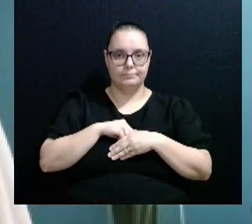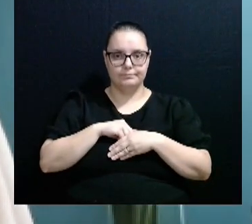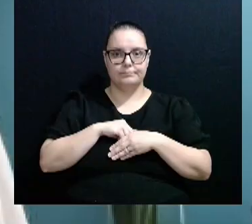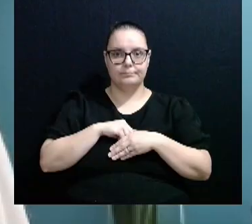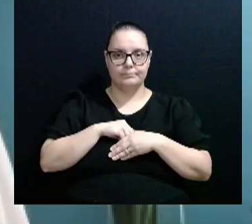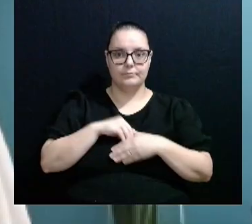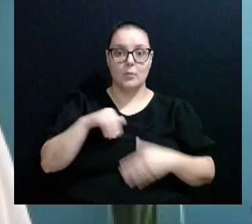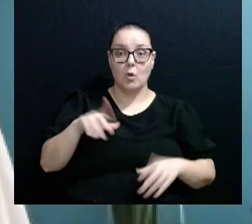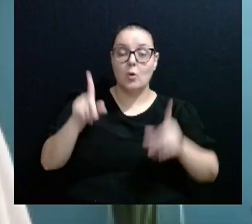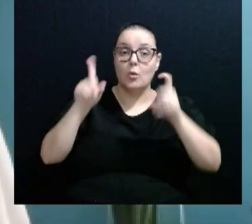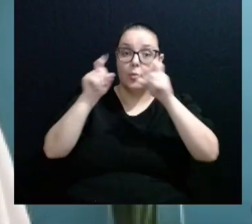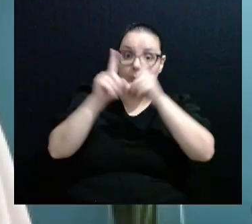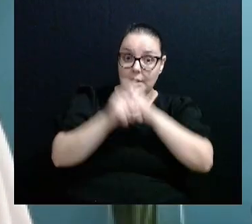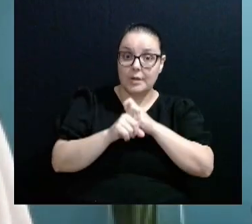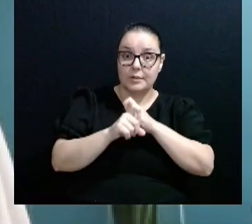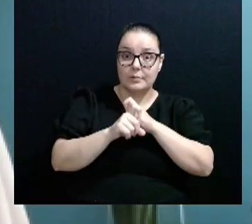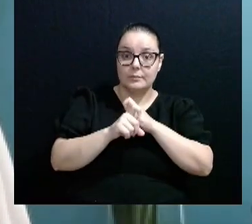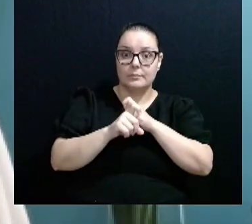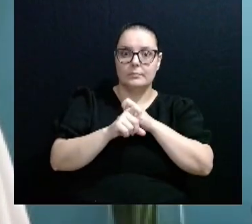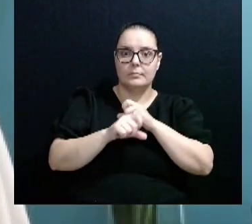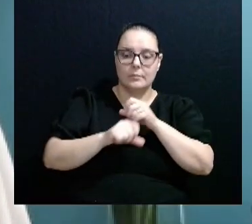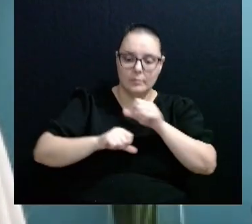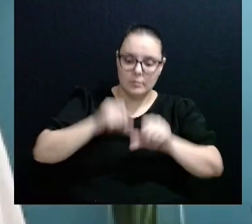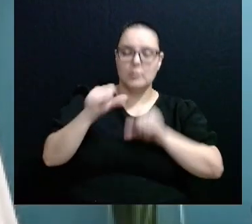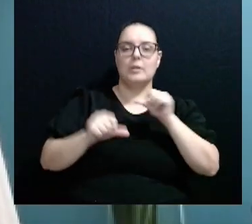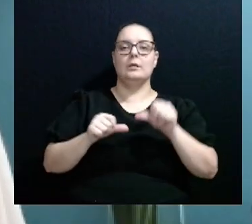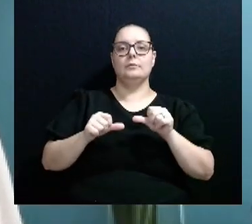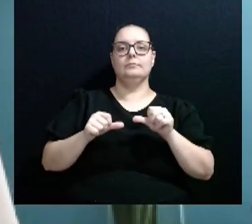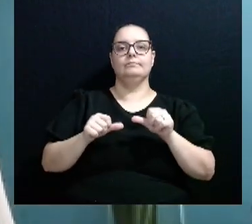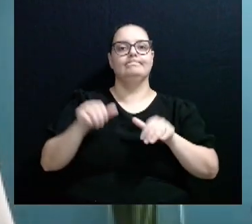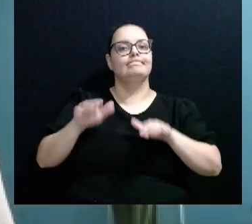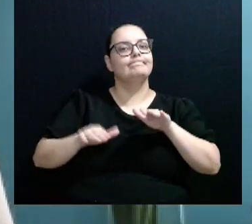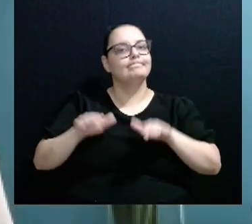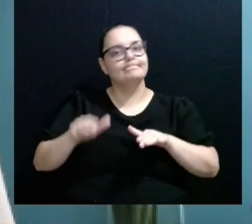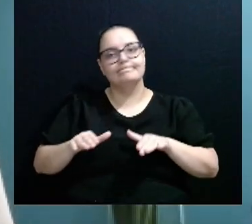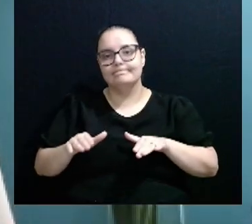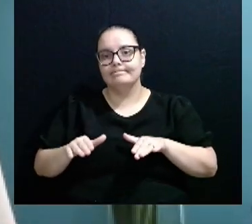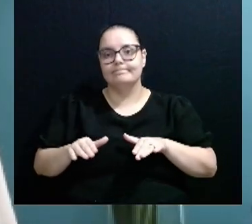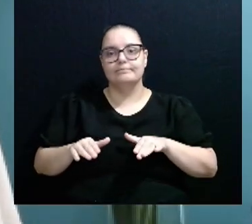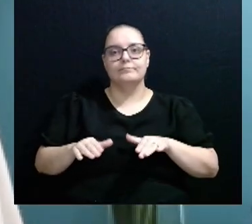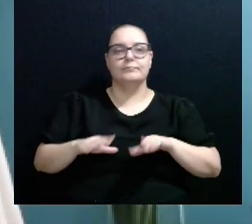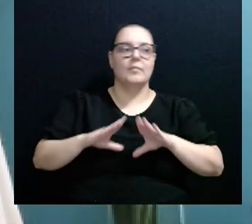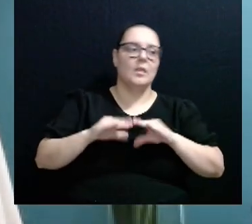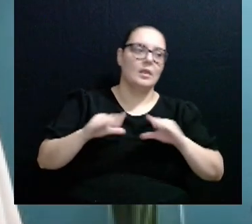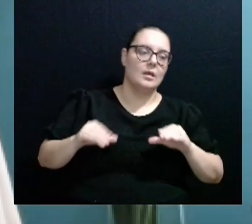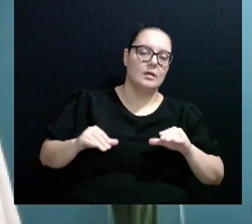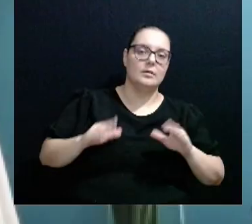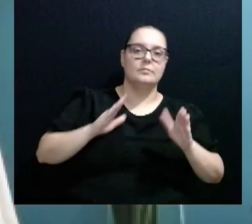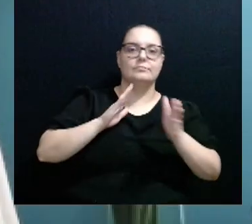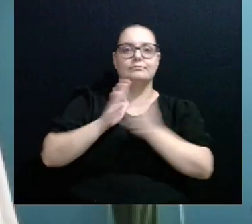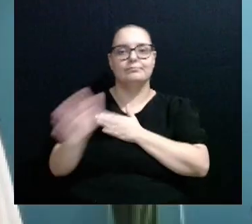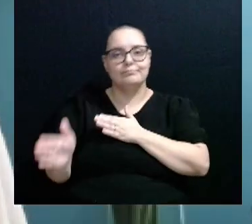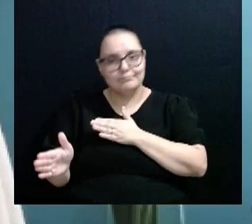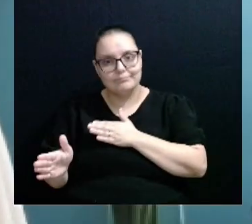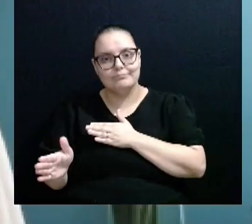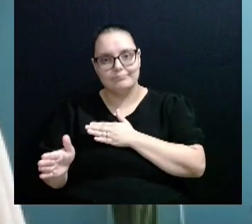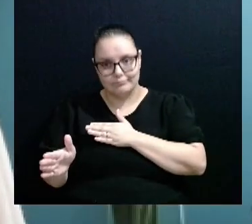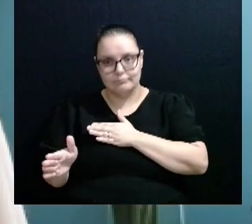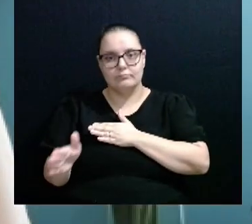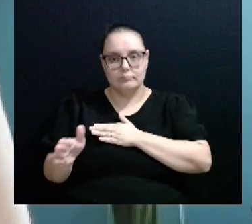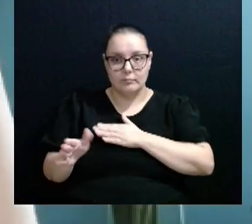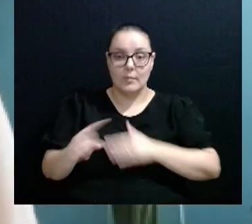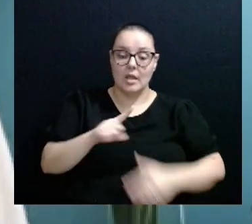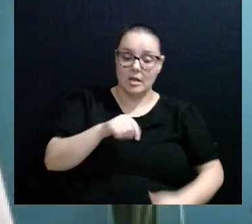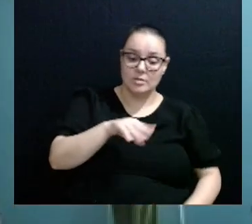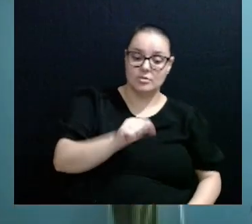difícil é dar o pulo. Nem sempre, né? Sair da zona de conforto. A zona de conforto, às vezes,